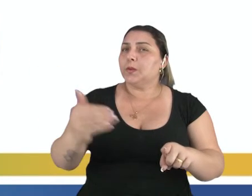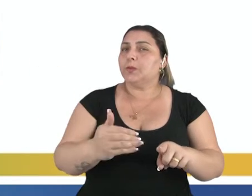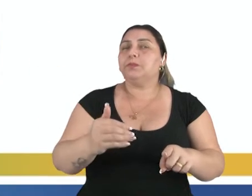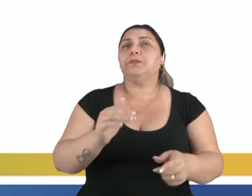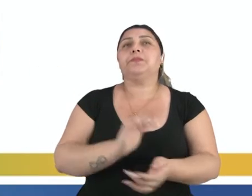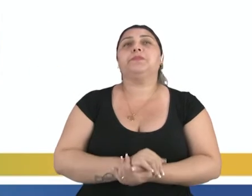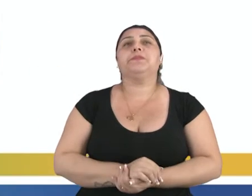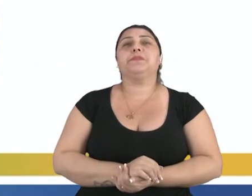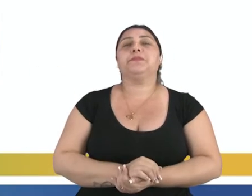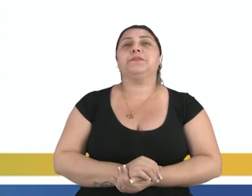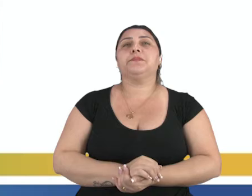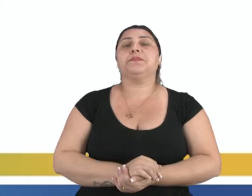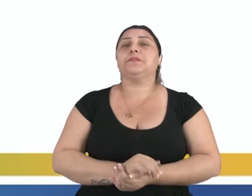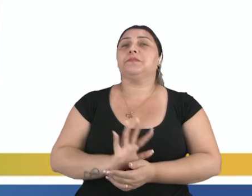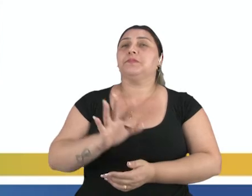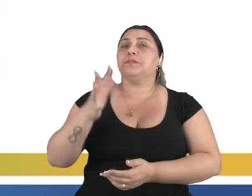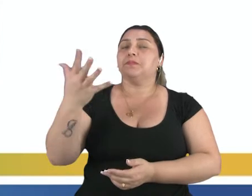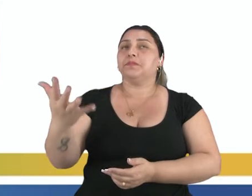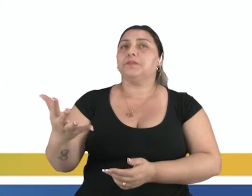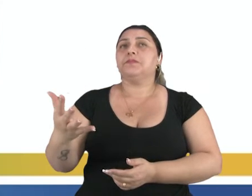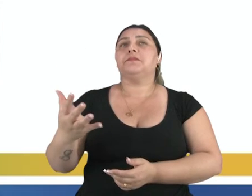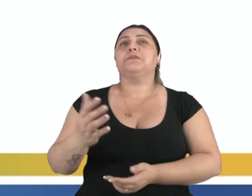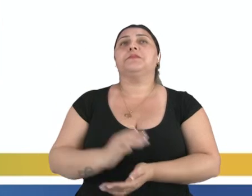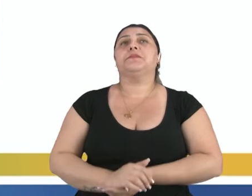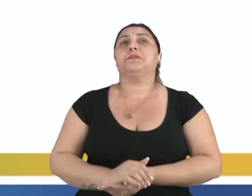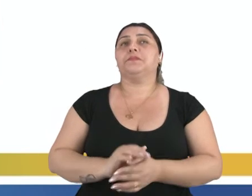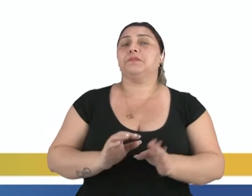b. Ela vai indicar se